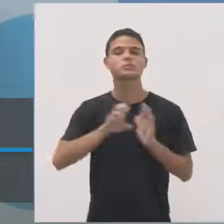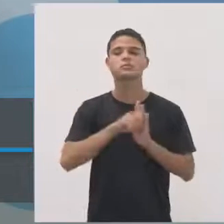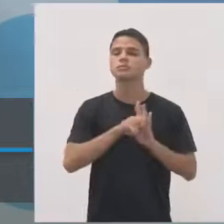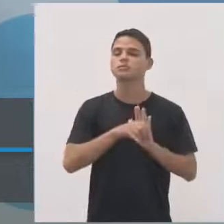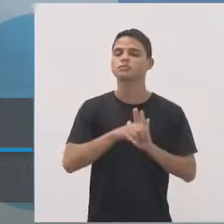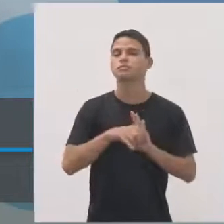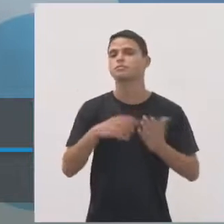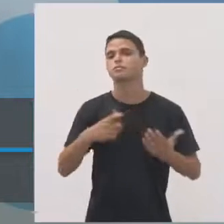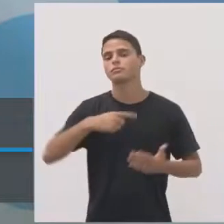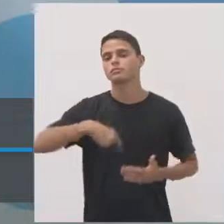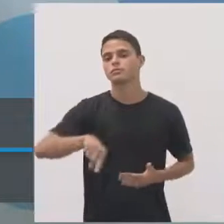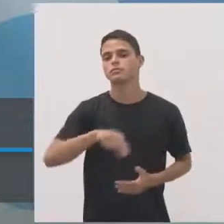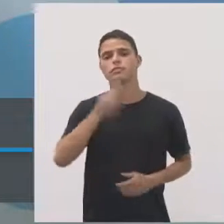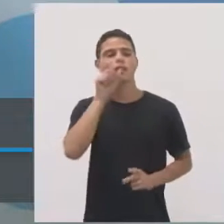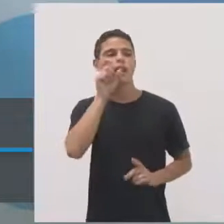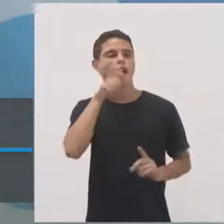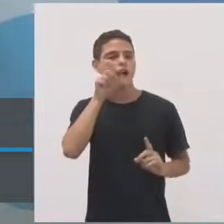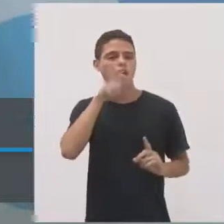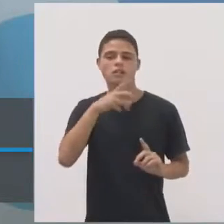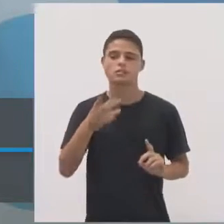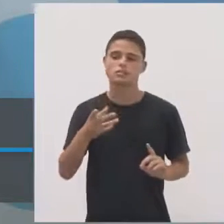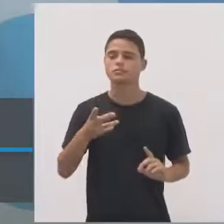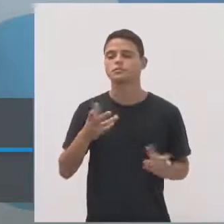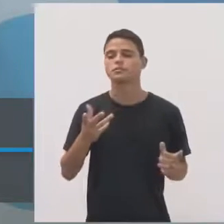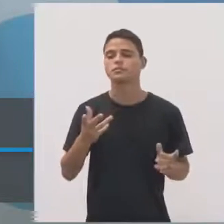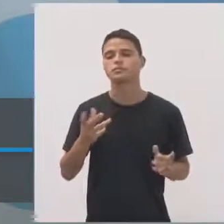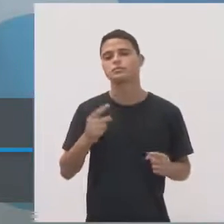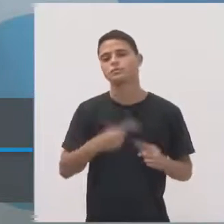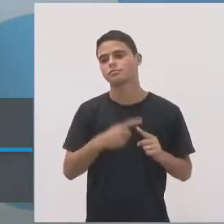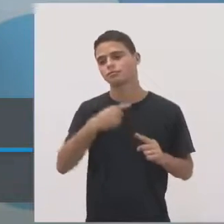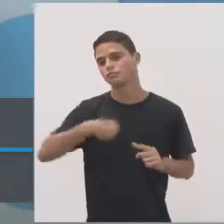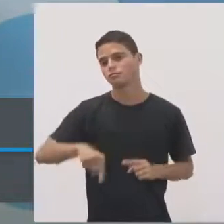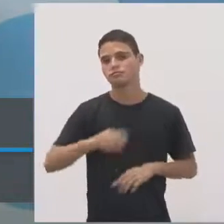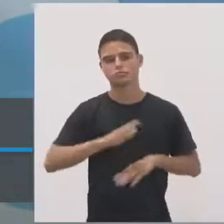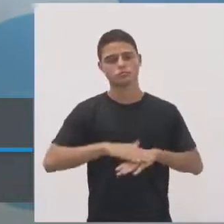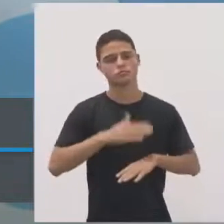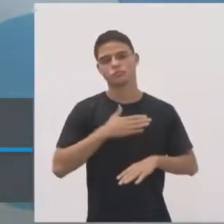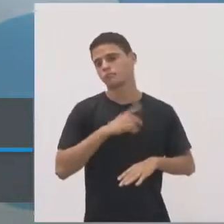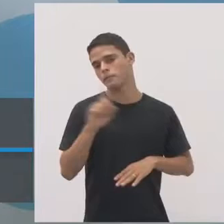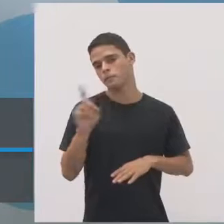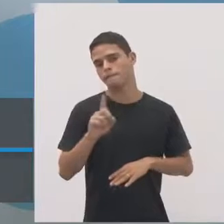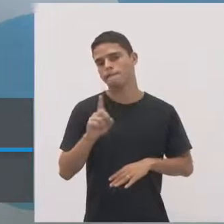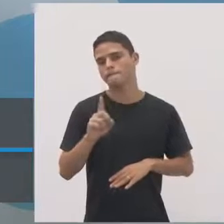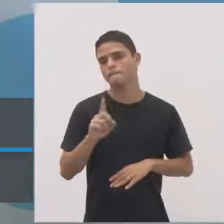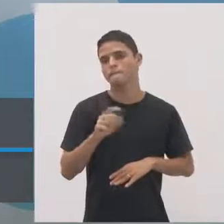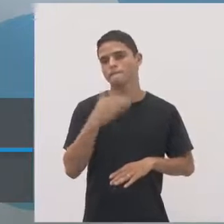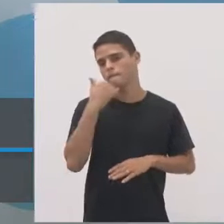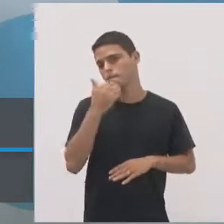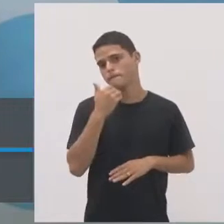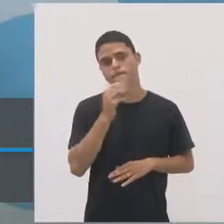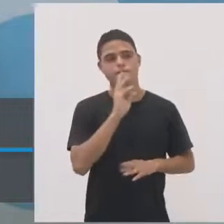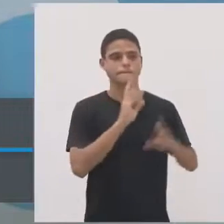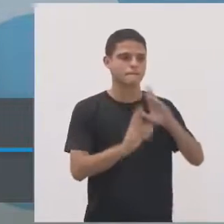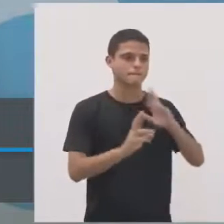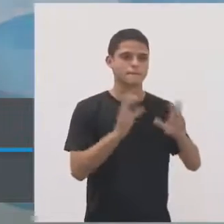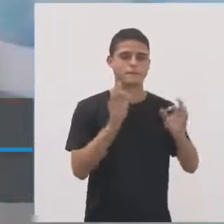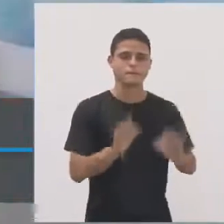muito a gente reclamar porque não somos nós, né? E a gente não vai auxiliar muito nessa